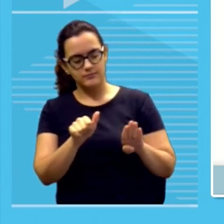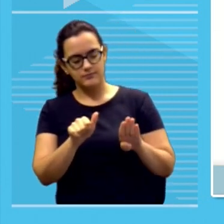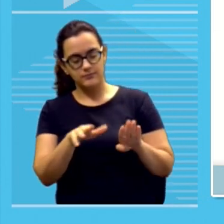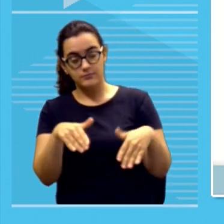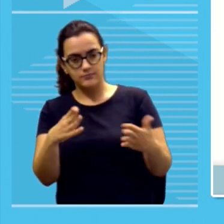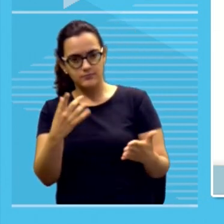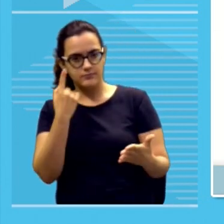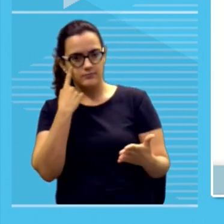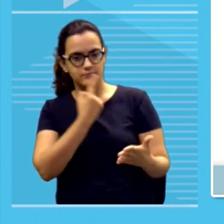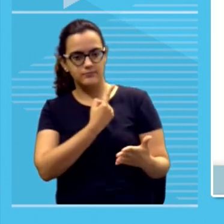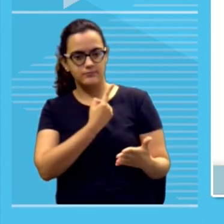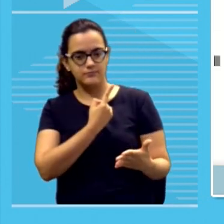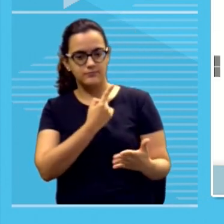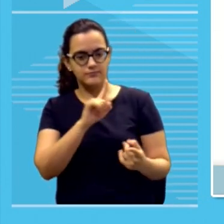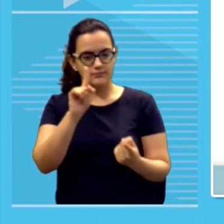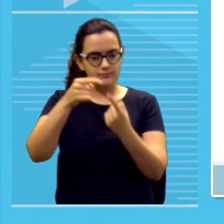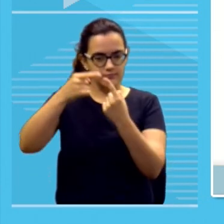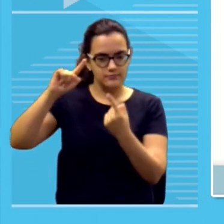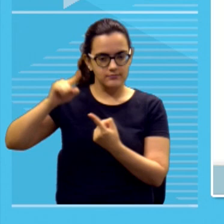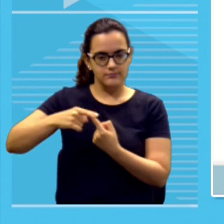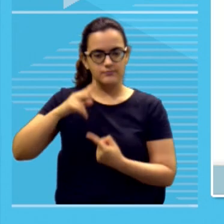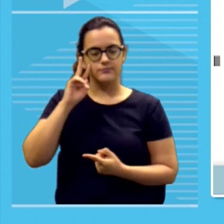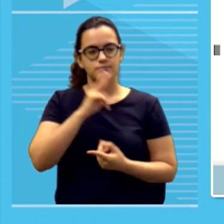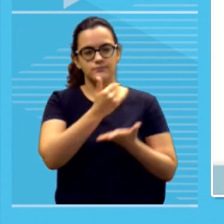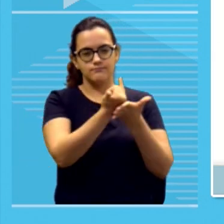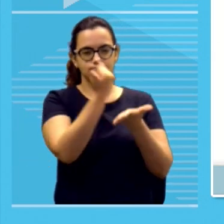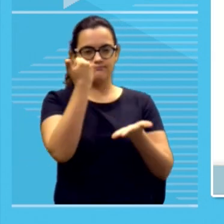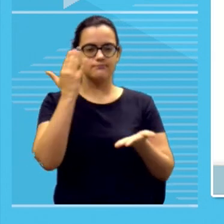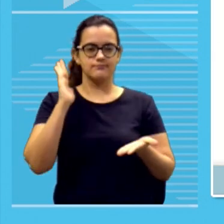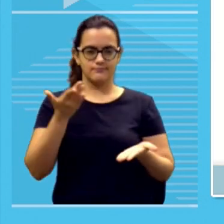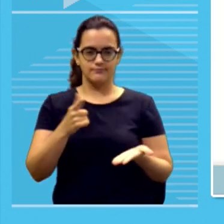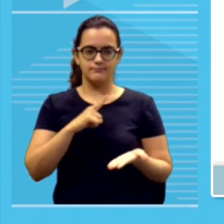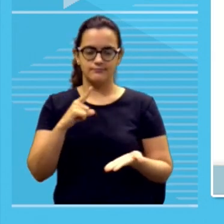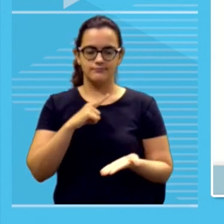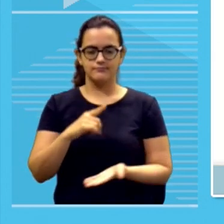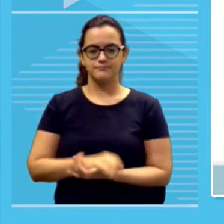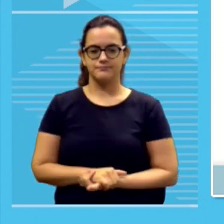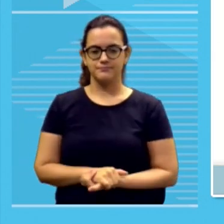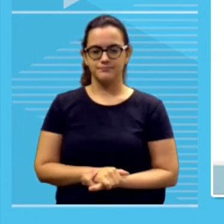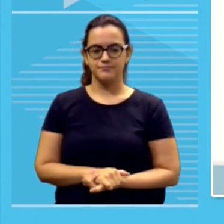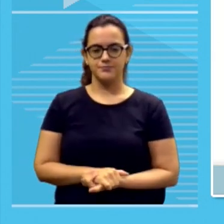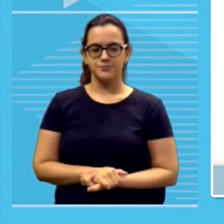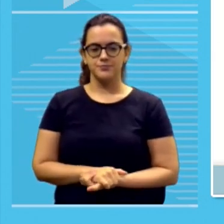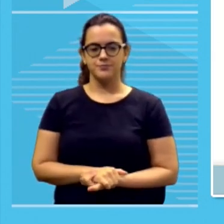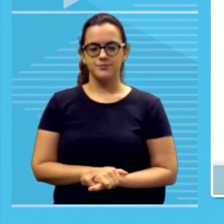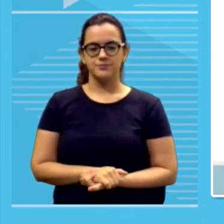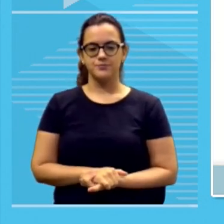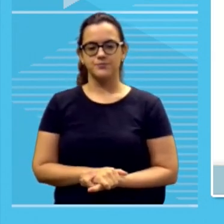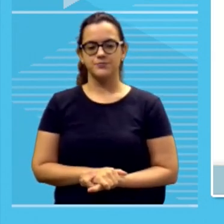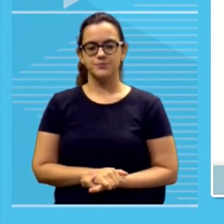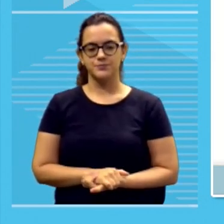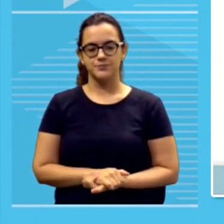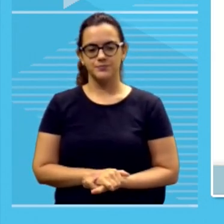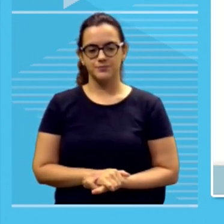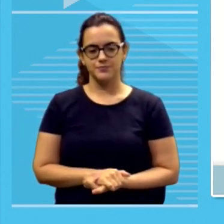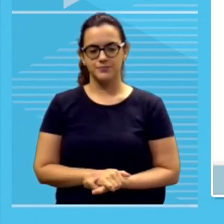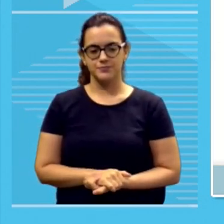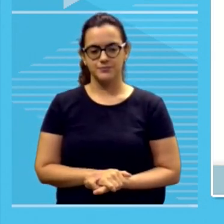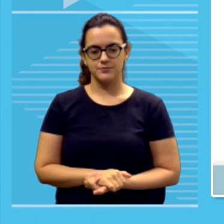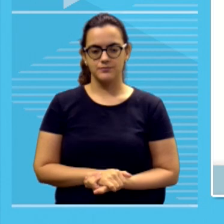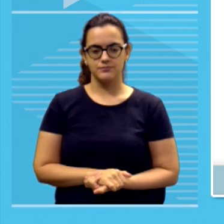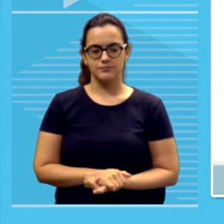Total colchete que eu vou precisar do jogo de sinal não vai ser dois menos o x do a que é menos 2